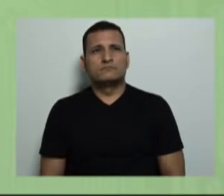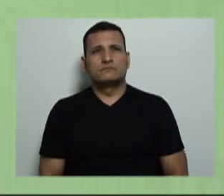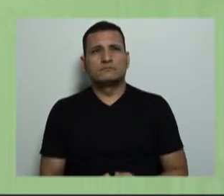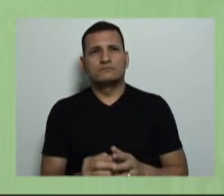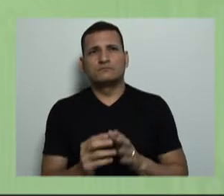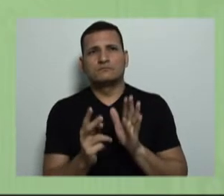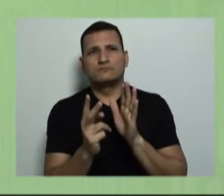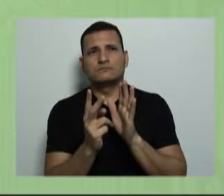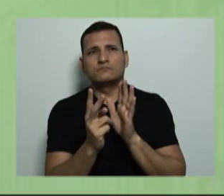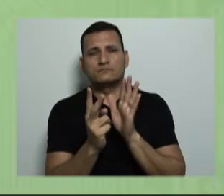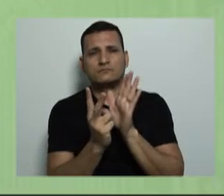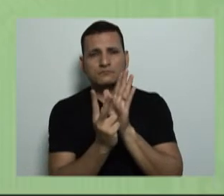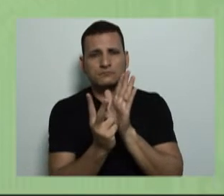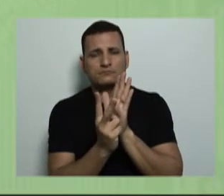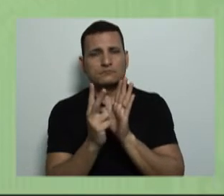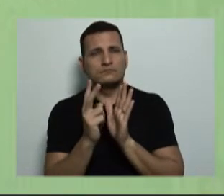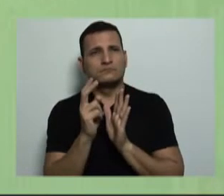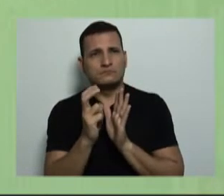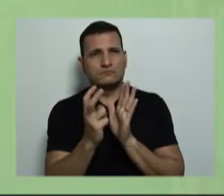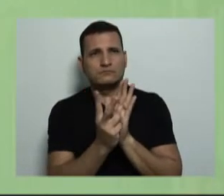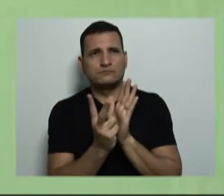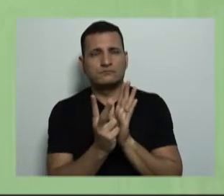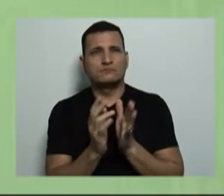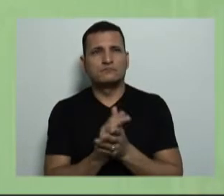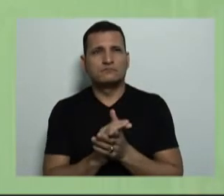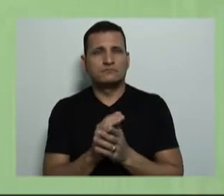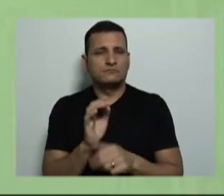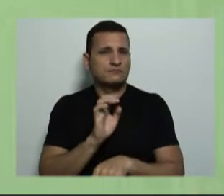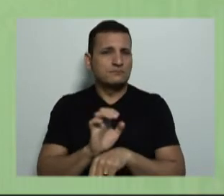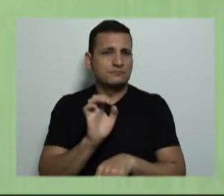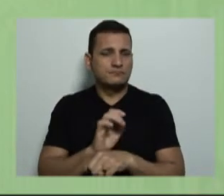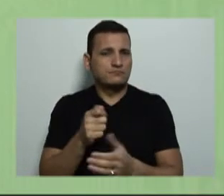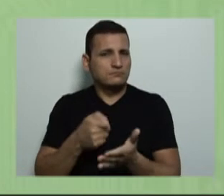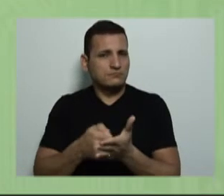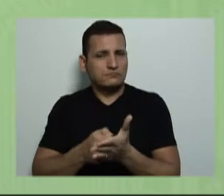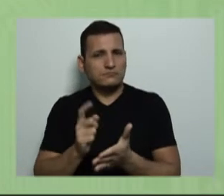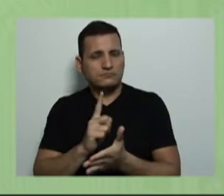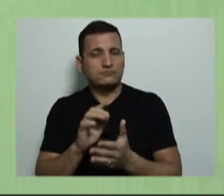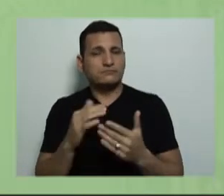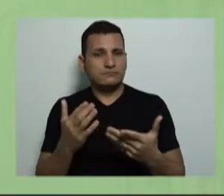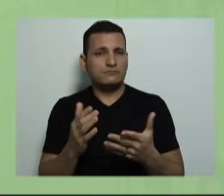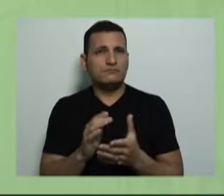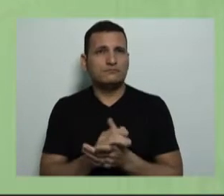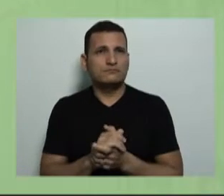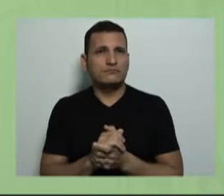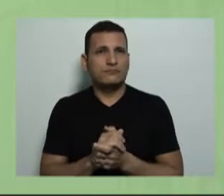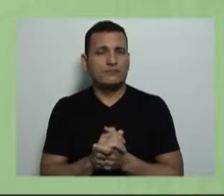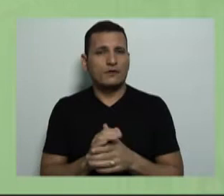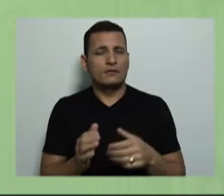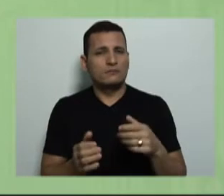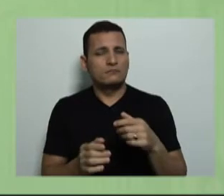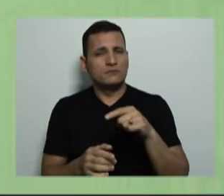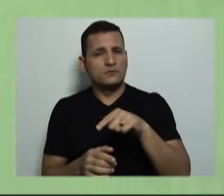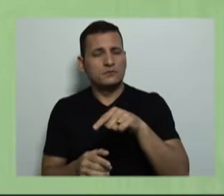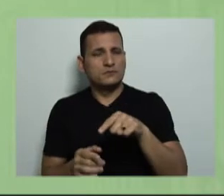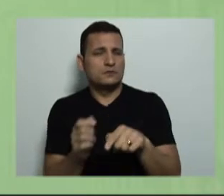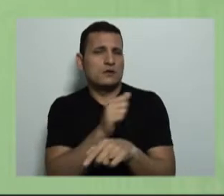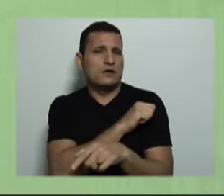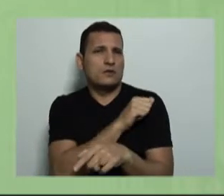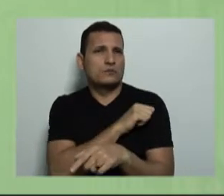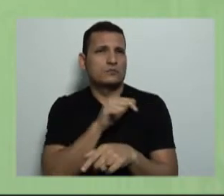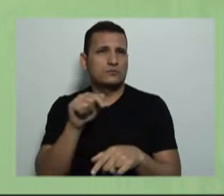No caso de estágio não obrigatório, pagar ao estagiário bolsa estágio ou outra forma de contraprestação a ser